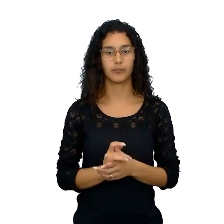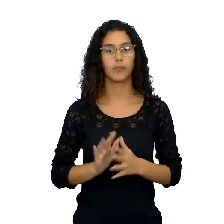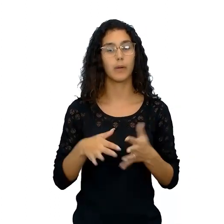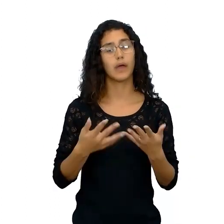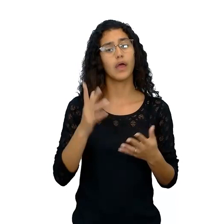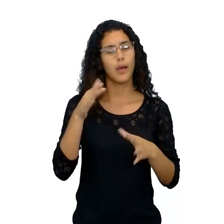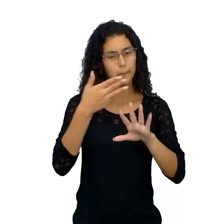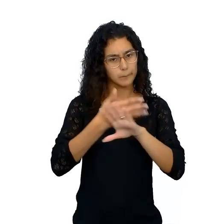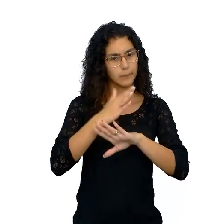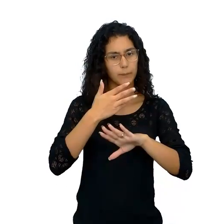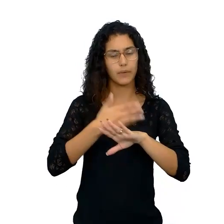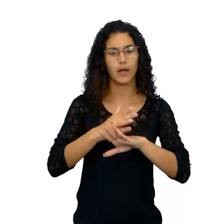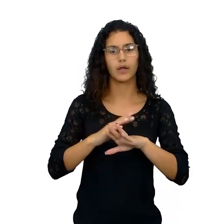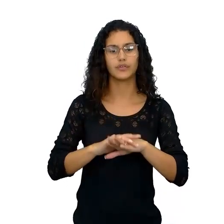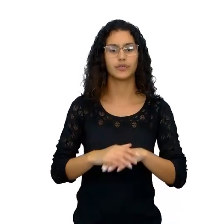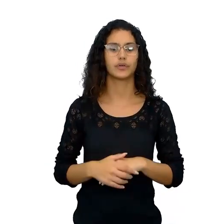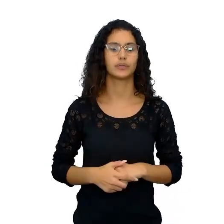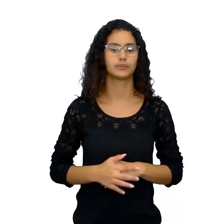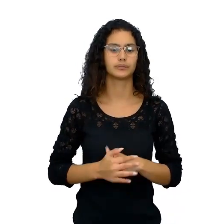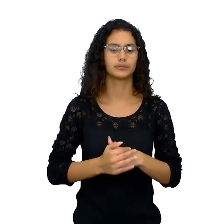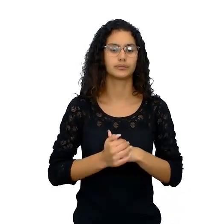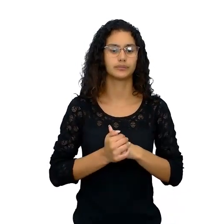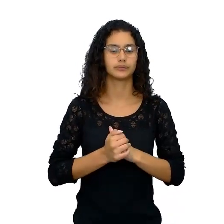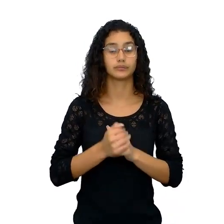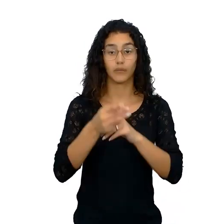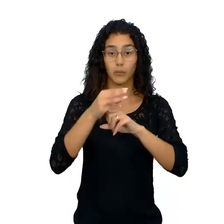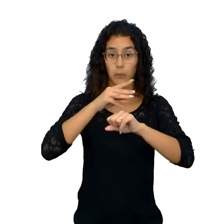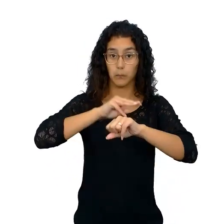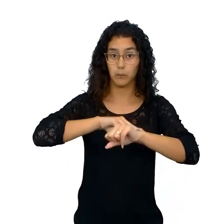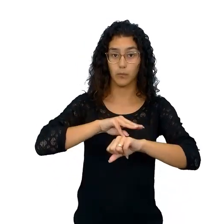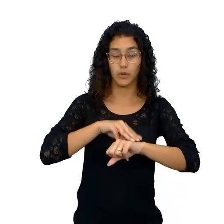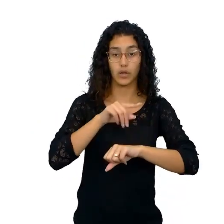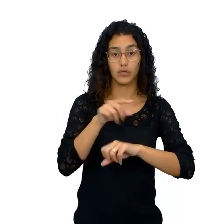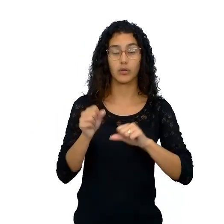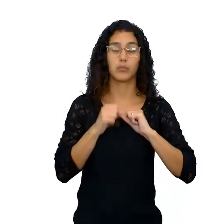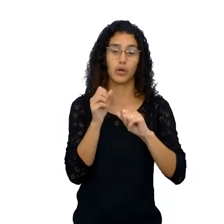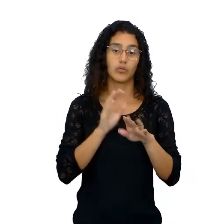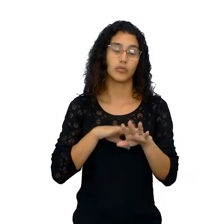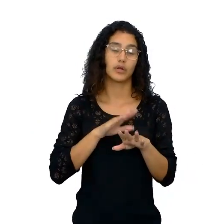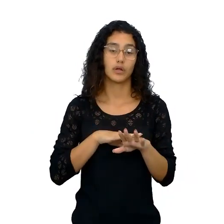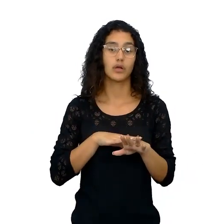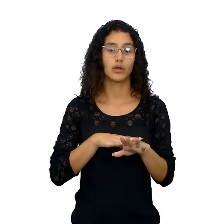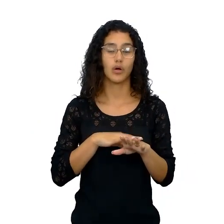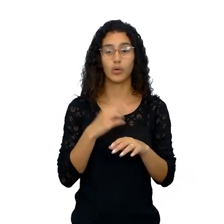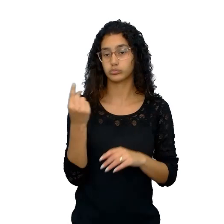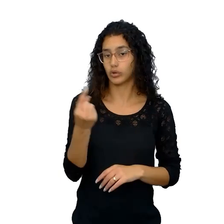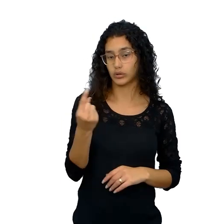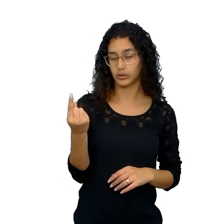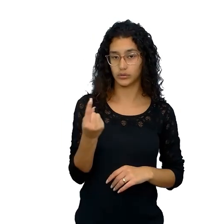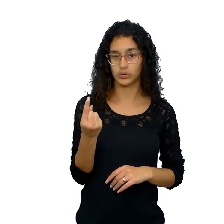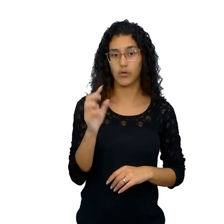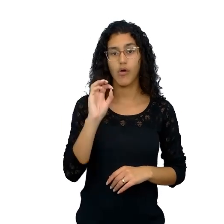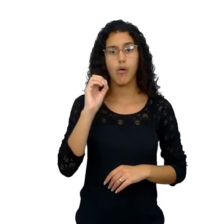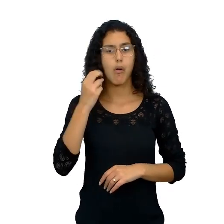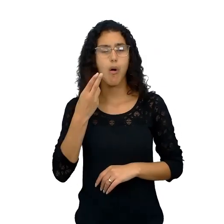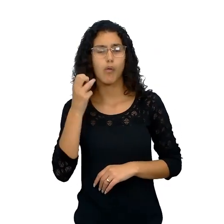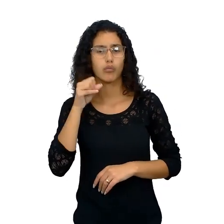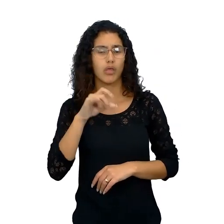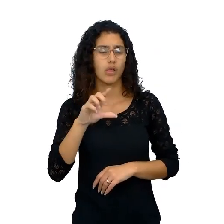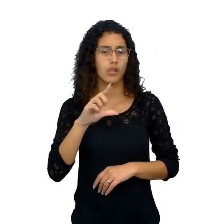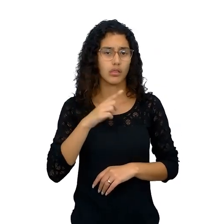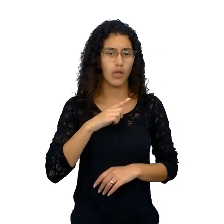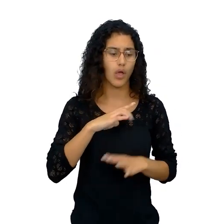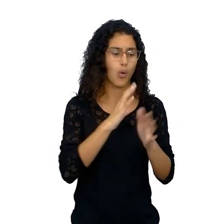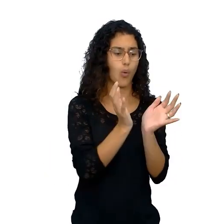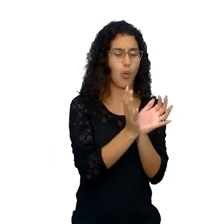é uma prática o quê? Reflexiva, né? É um momento que vocês vão poder fazer ou sozinhos, ou se vocês têm ali